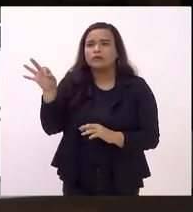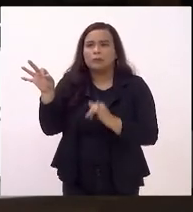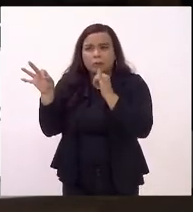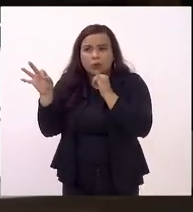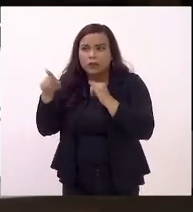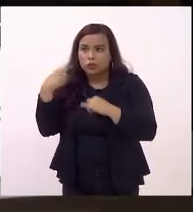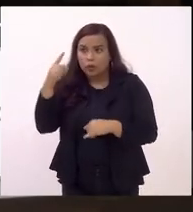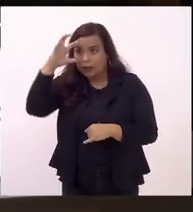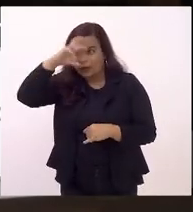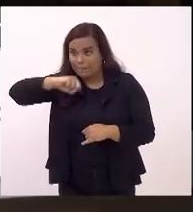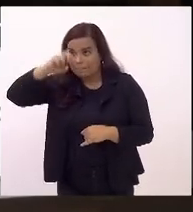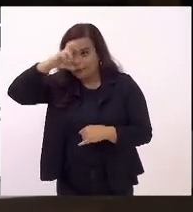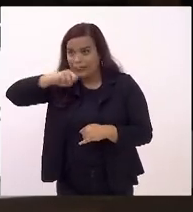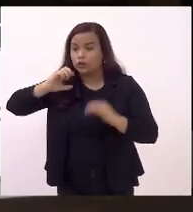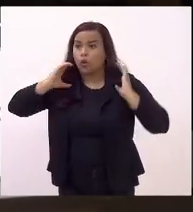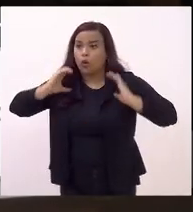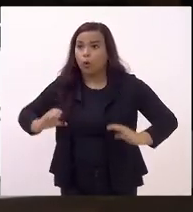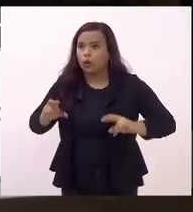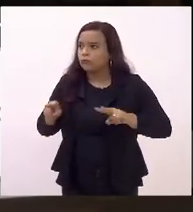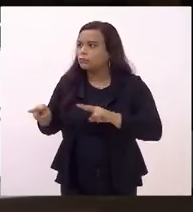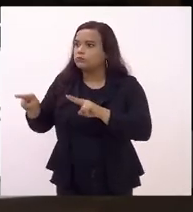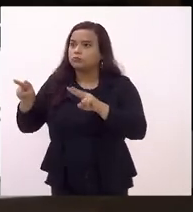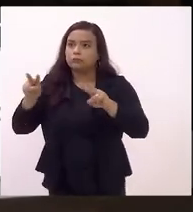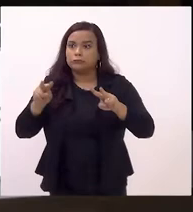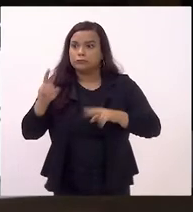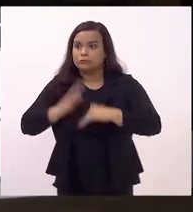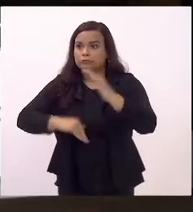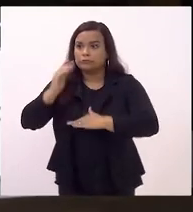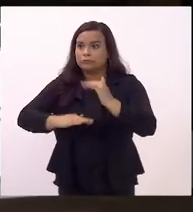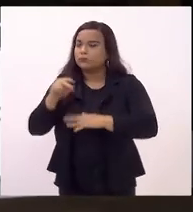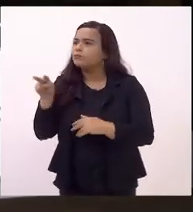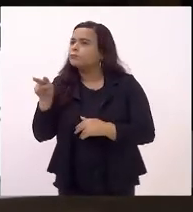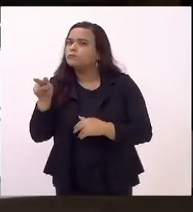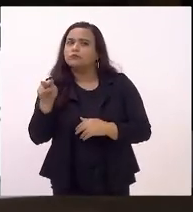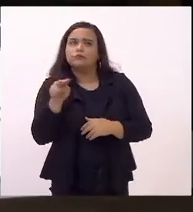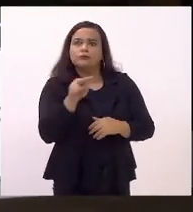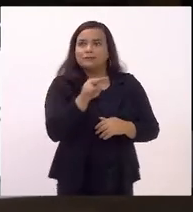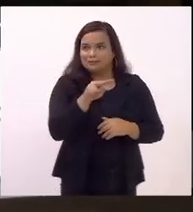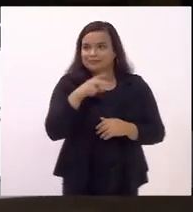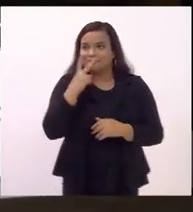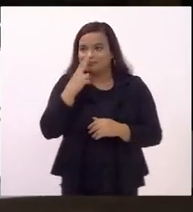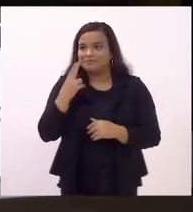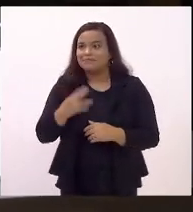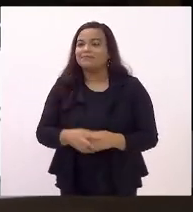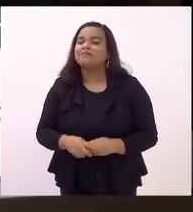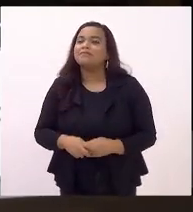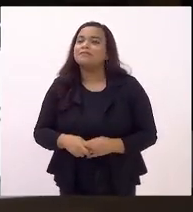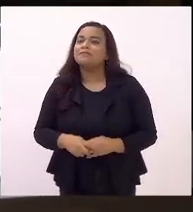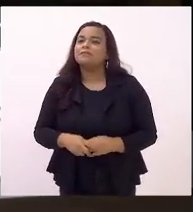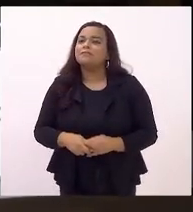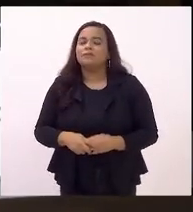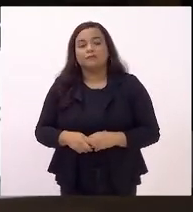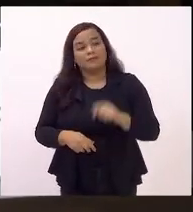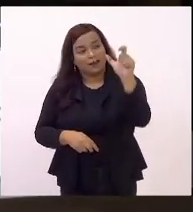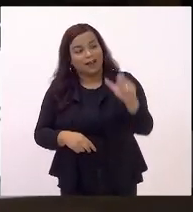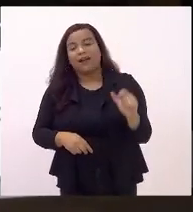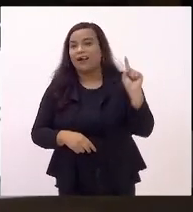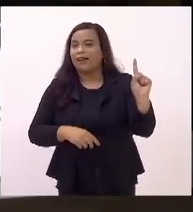nós aprendemos com os comportamentos, né, com a prática do outro. E o Ivanir